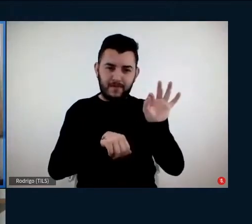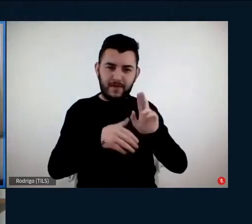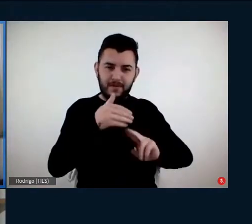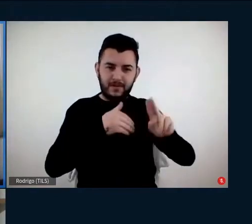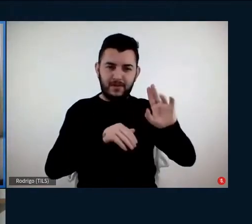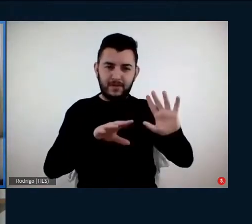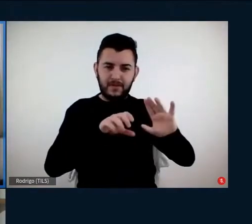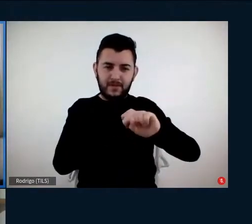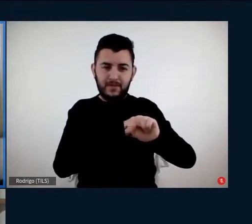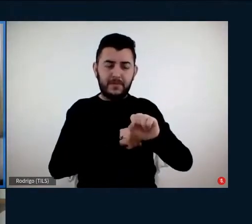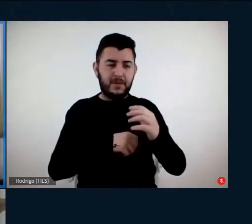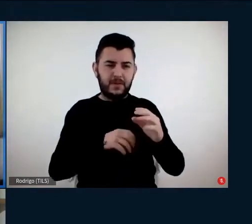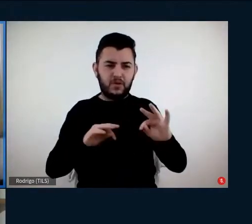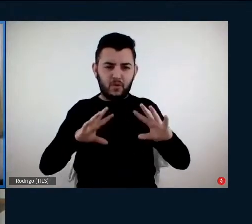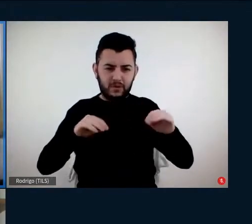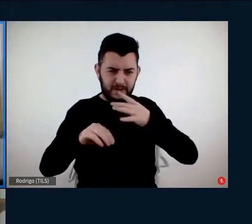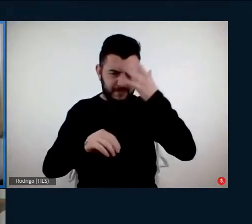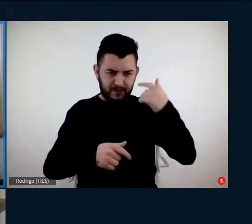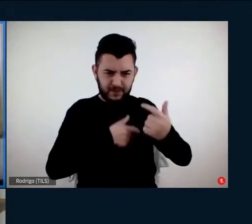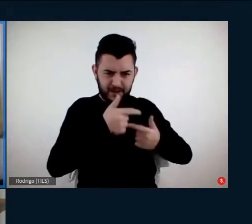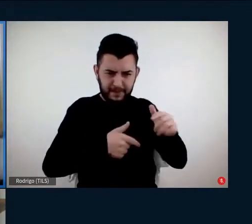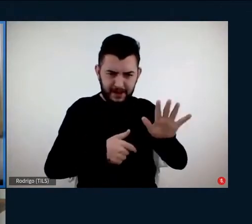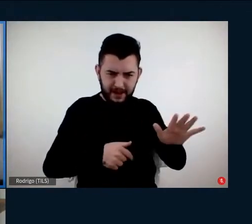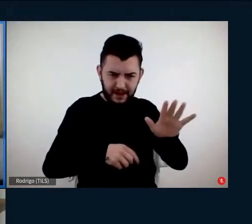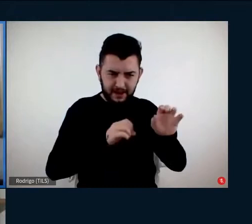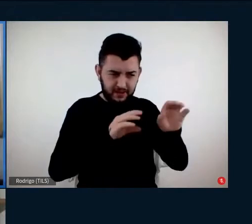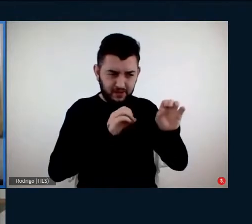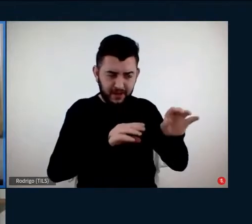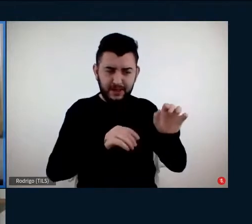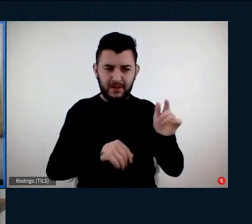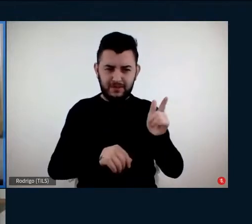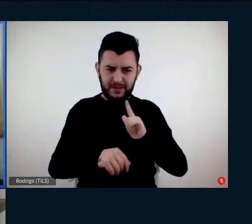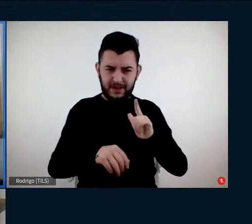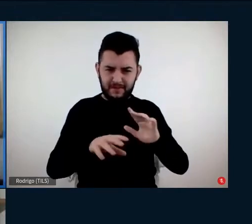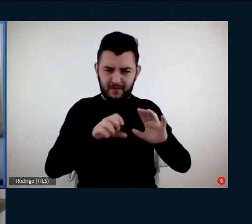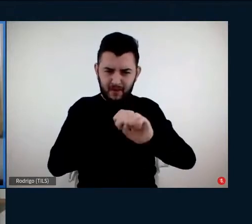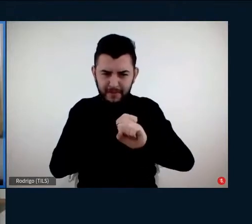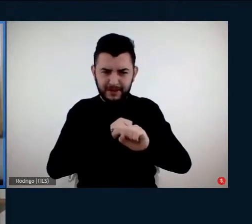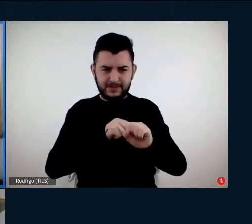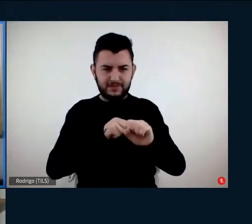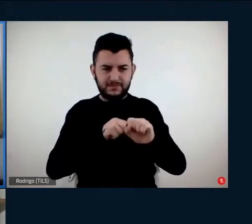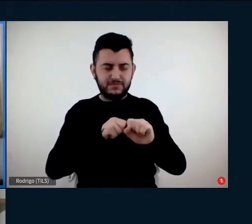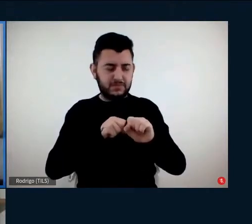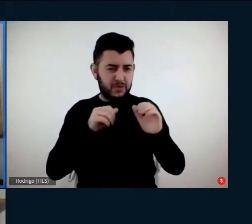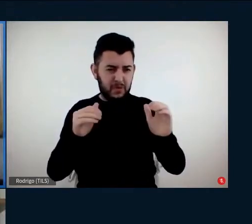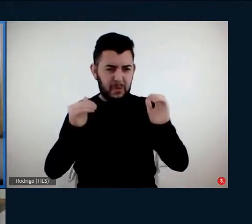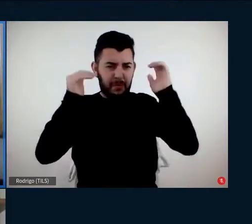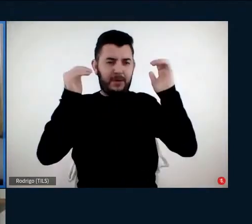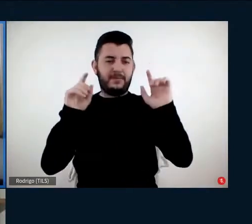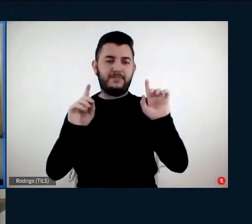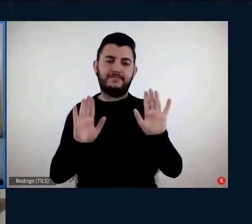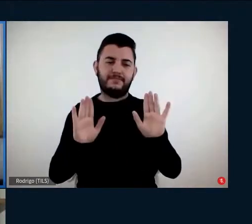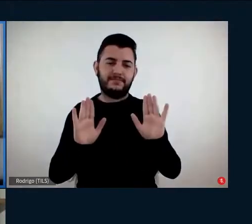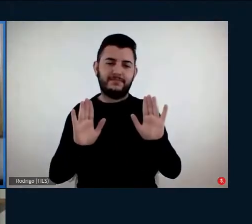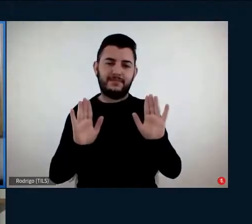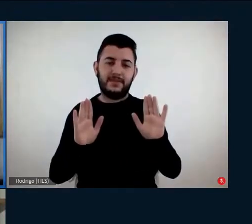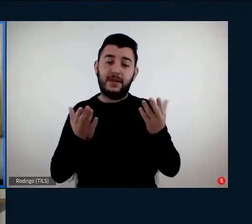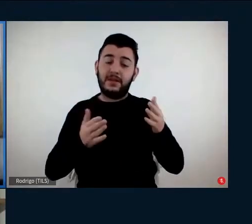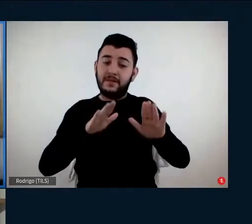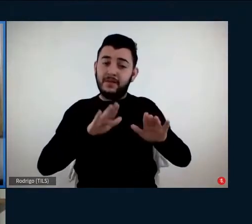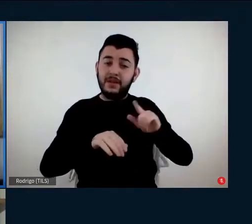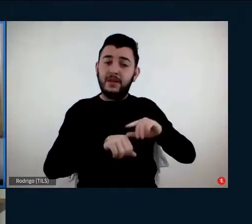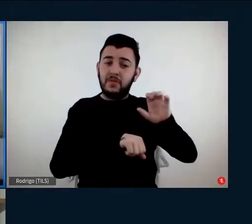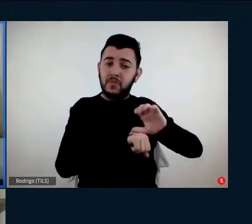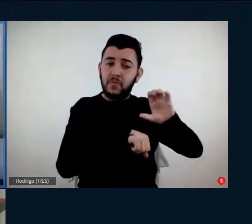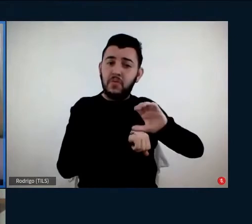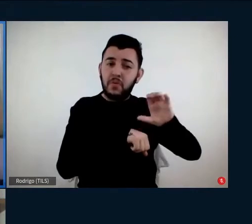contexto educacional chega até uma formação de nível superior. Então, às vezes, a única formação que ele vai ter é essa formação continuada, né?